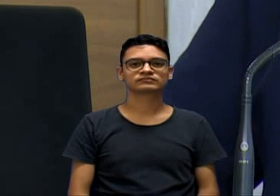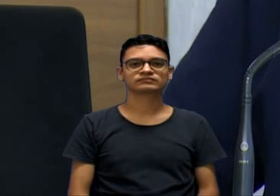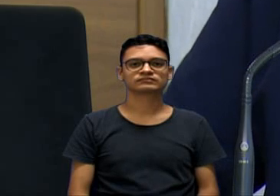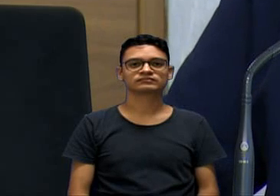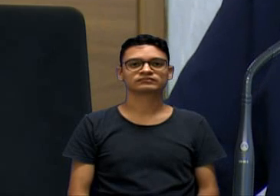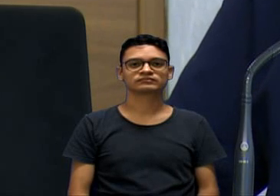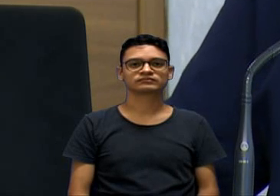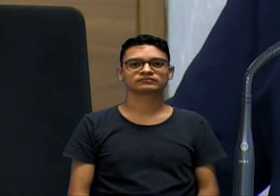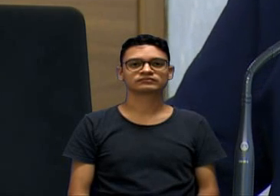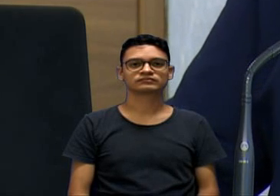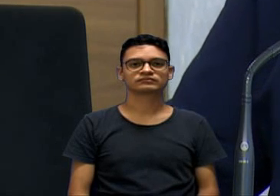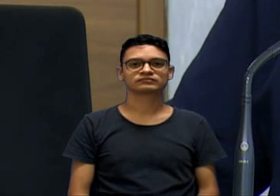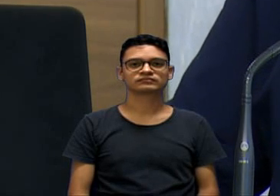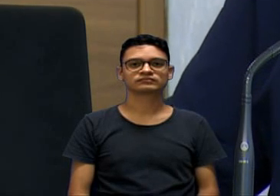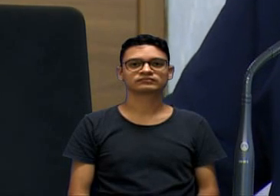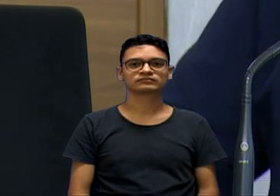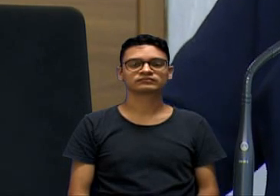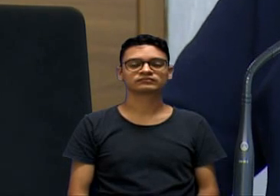Então,